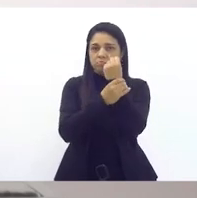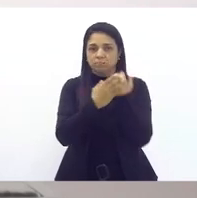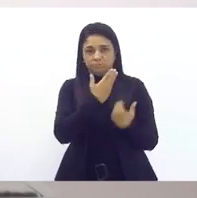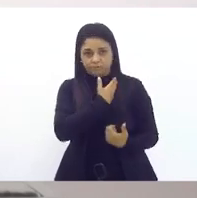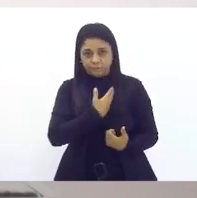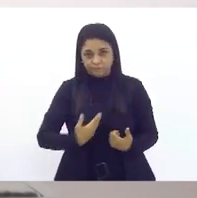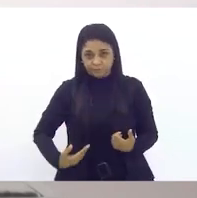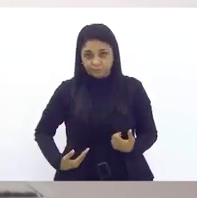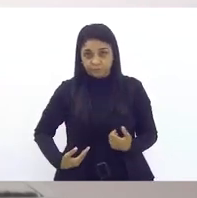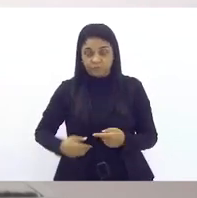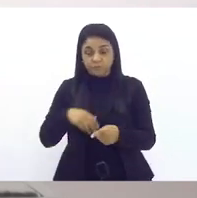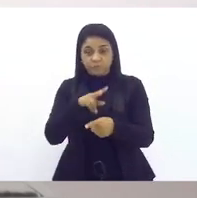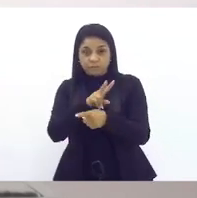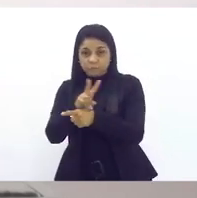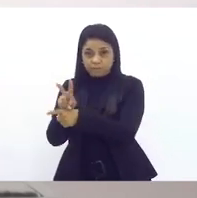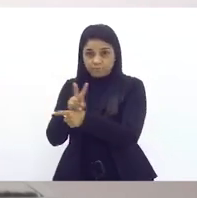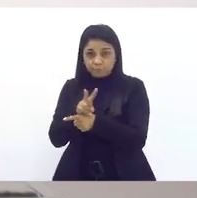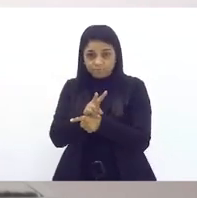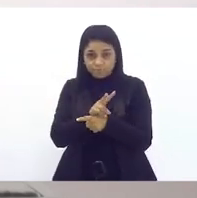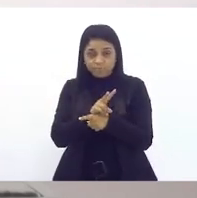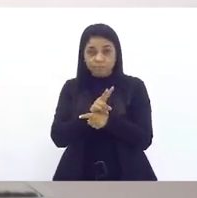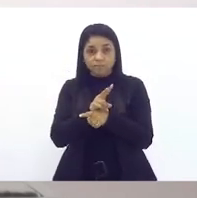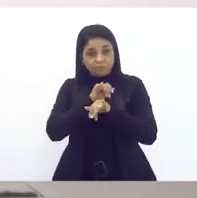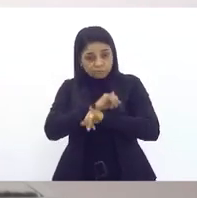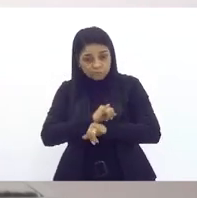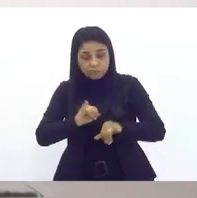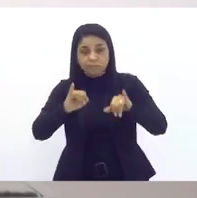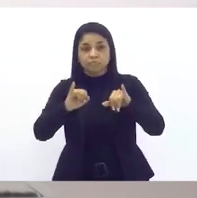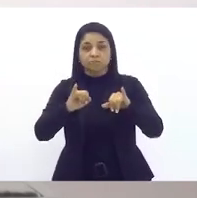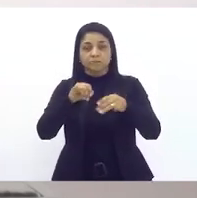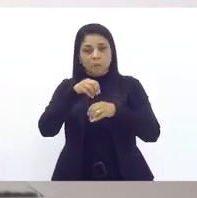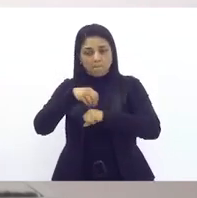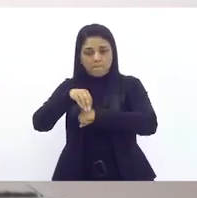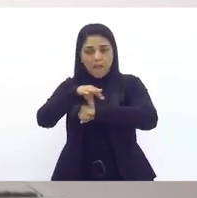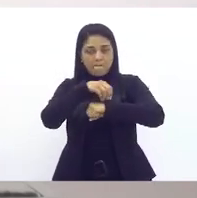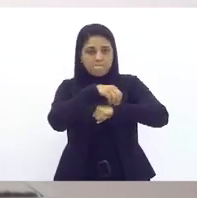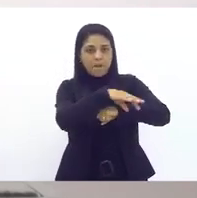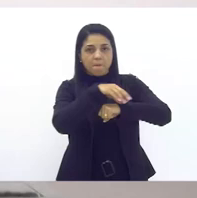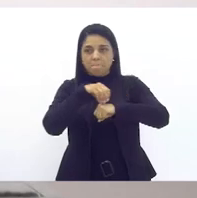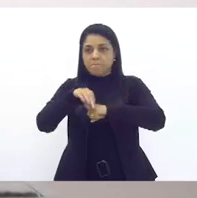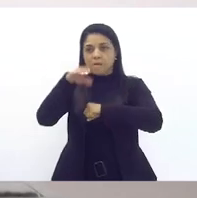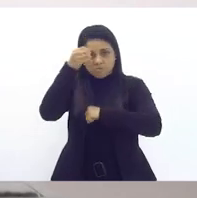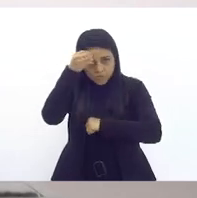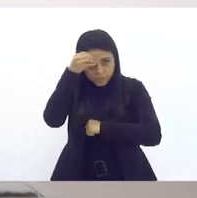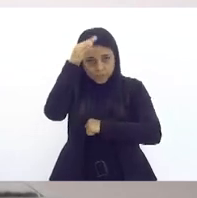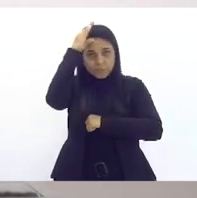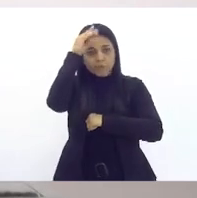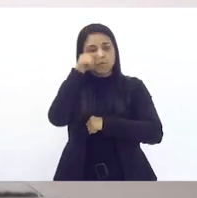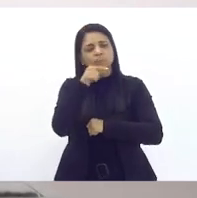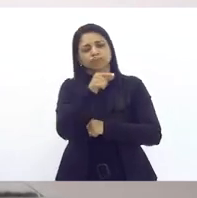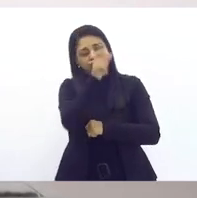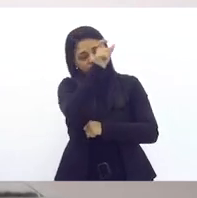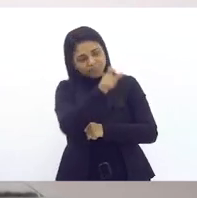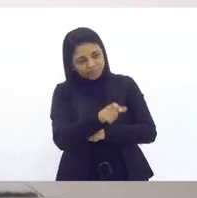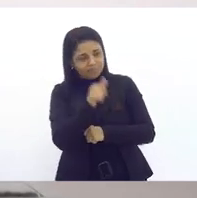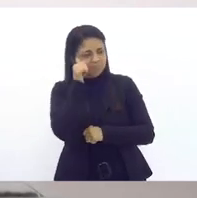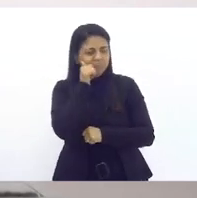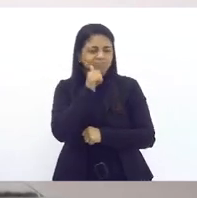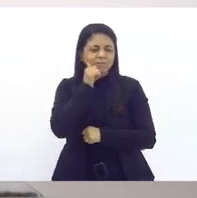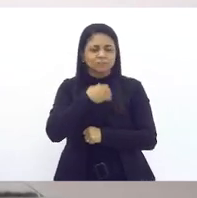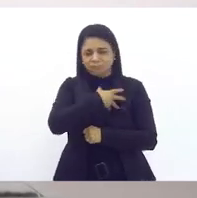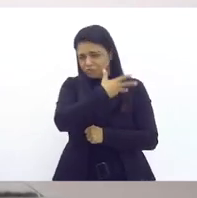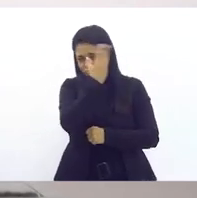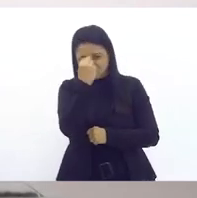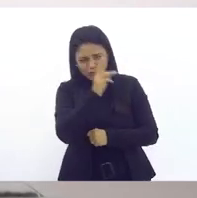gente quer preservar a transmissão do conhecimento, como a senhora muito bem colocou, não sei o nome dela, que